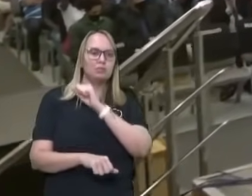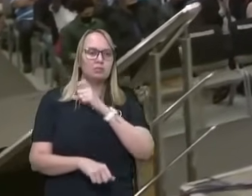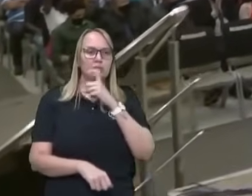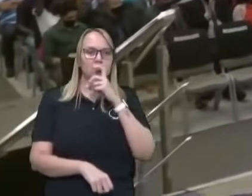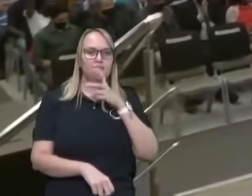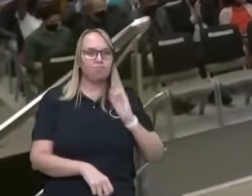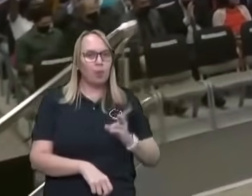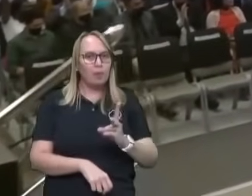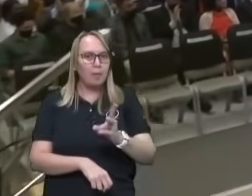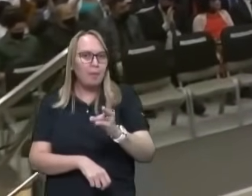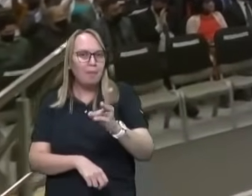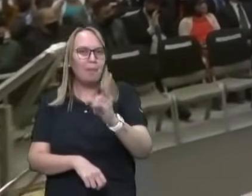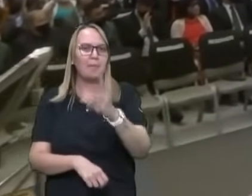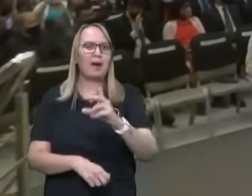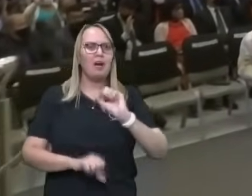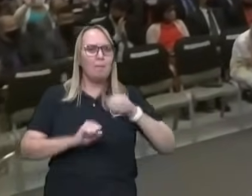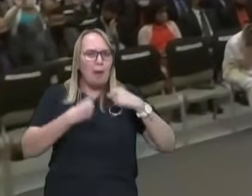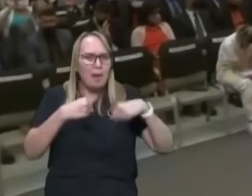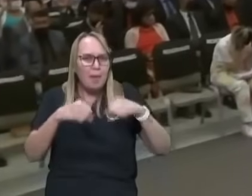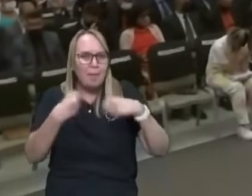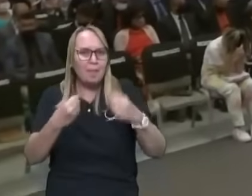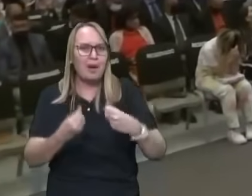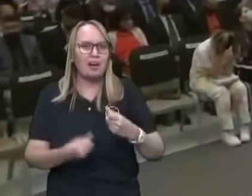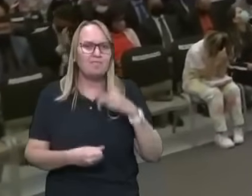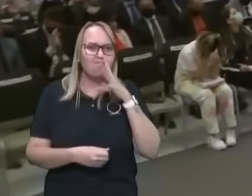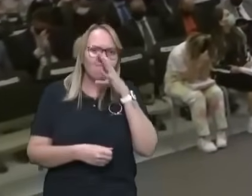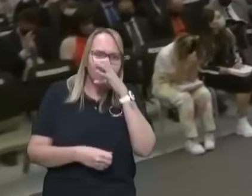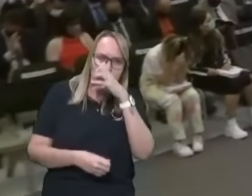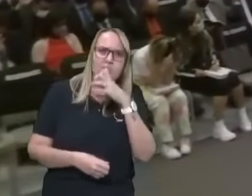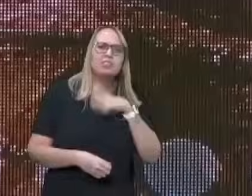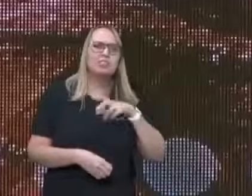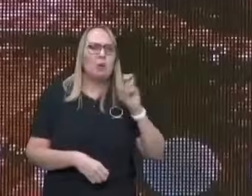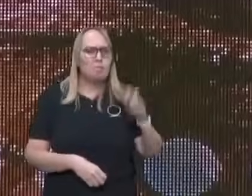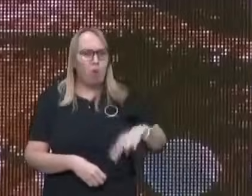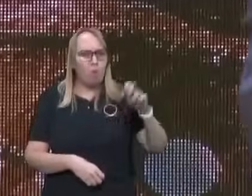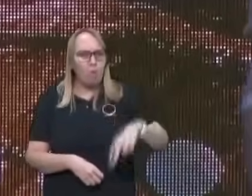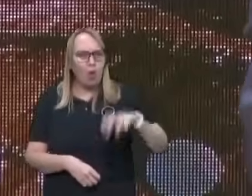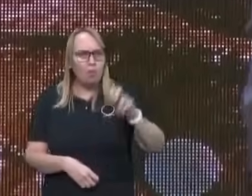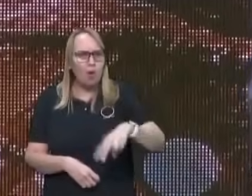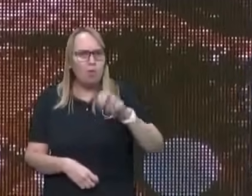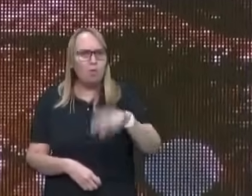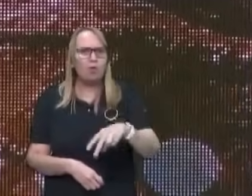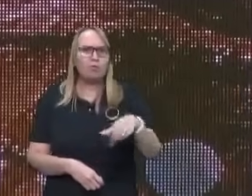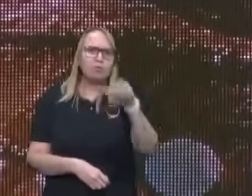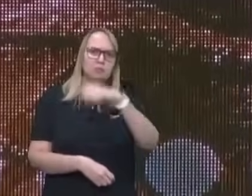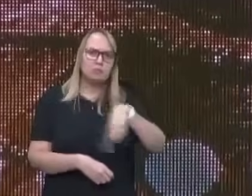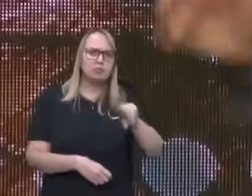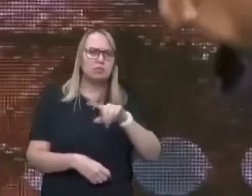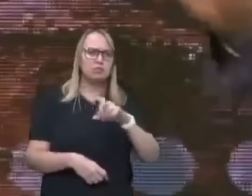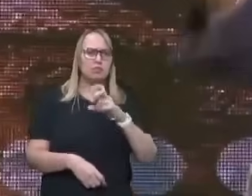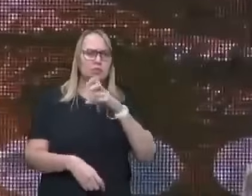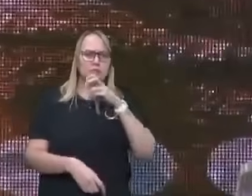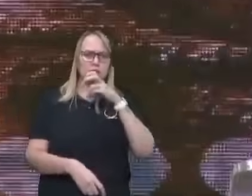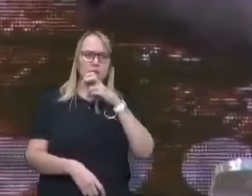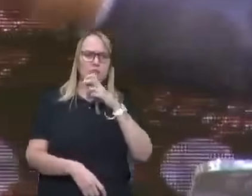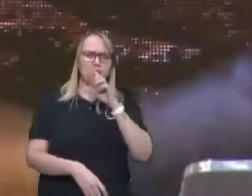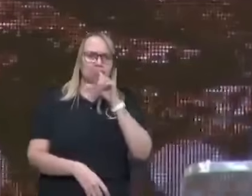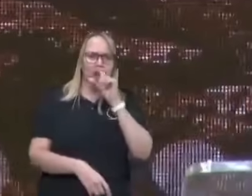águia, correrão e não se cansarão, caminharão e não se fatigarão. Você é águia. Nada,